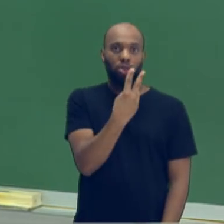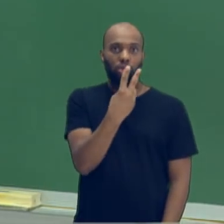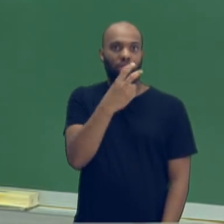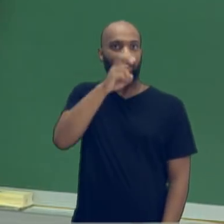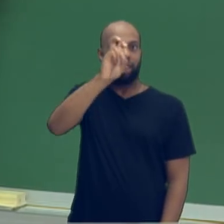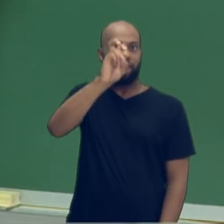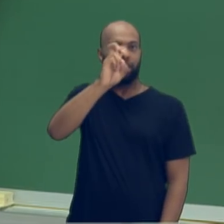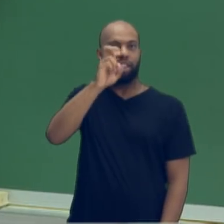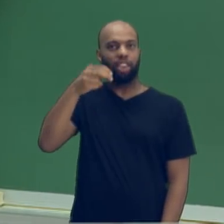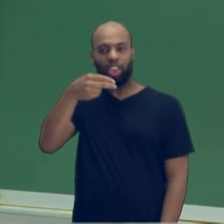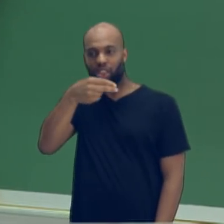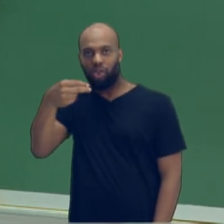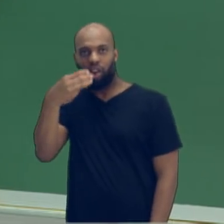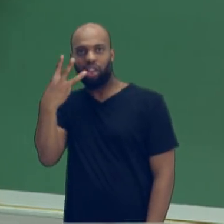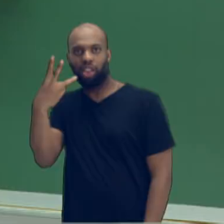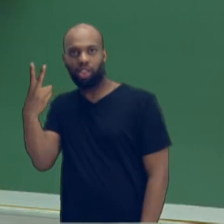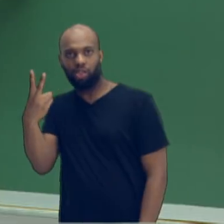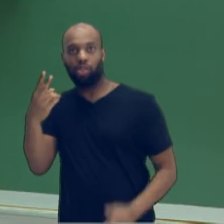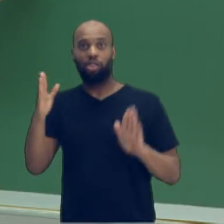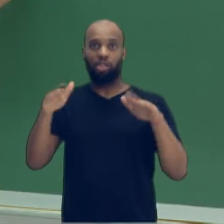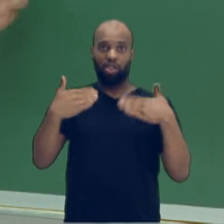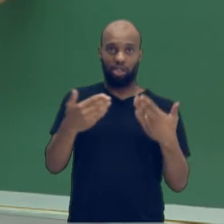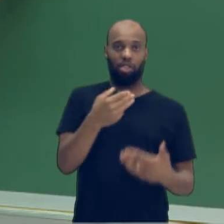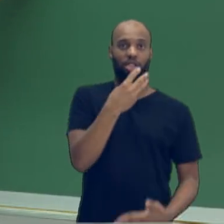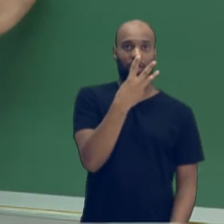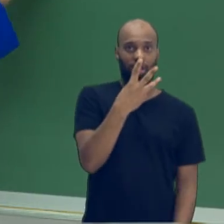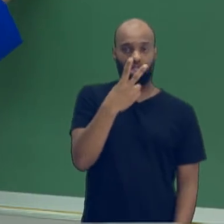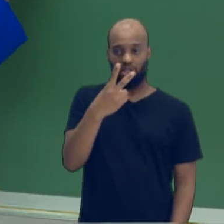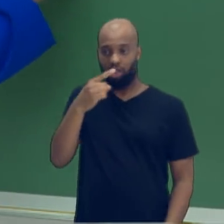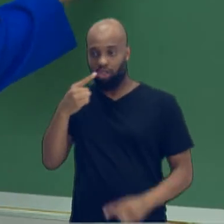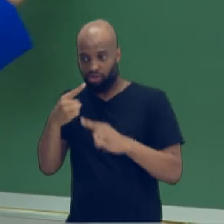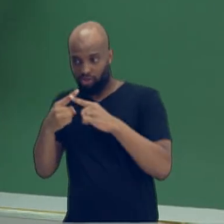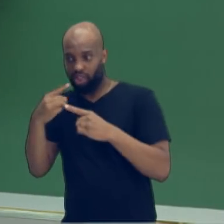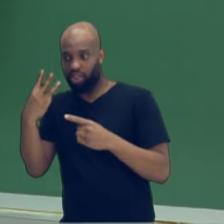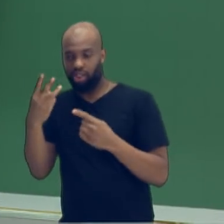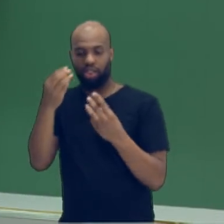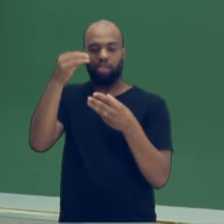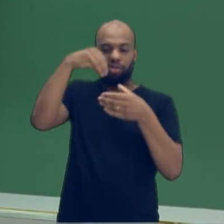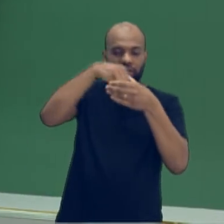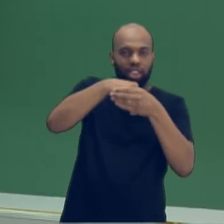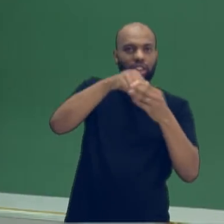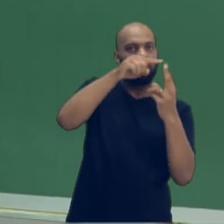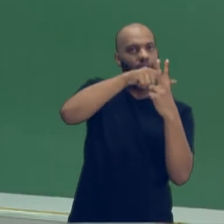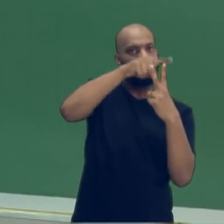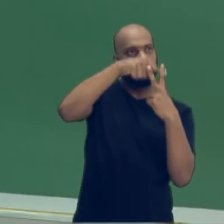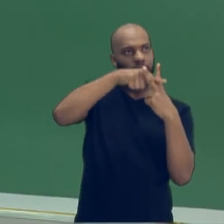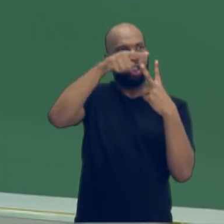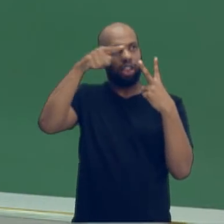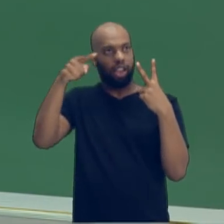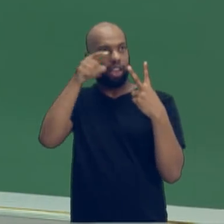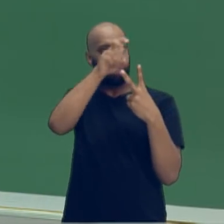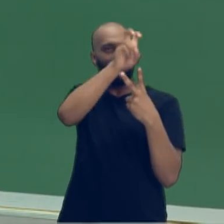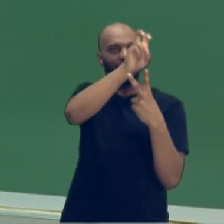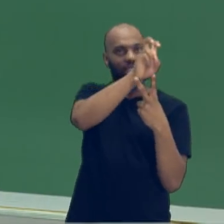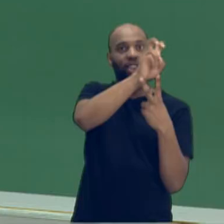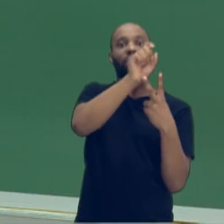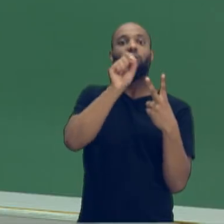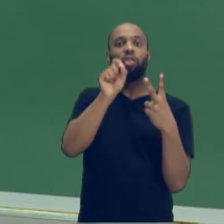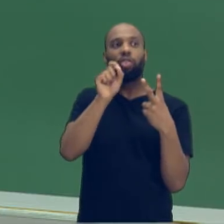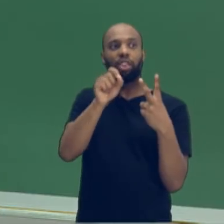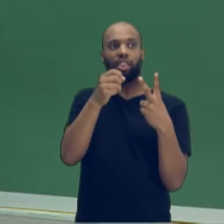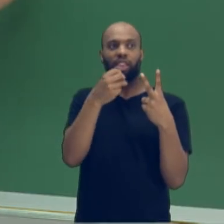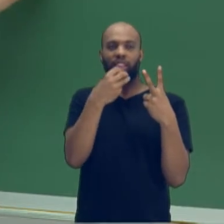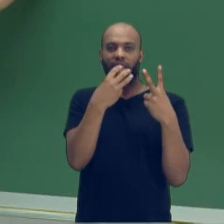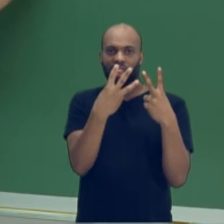32 vezes 3, que por sua vez vai me resultar na raiz quinta de